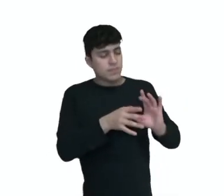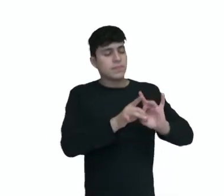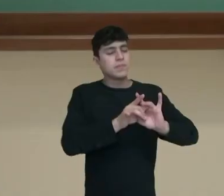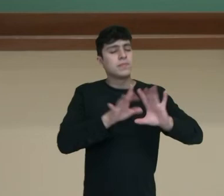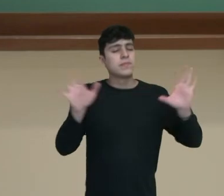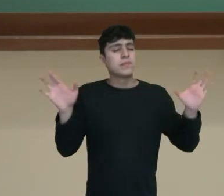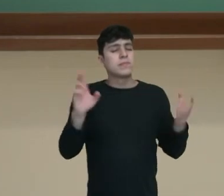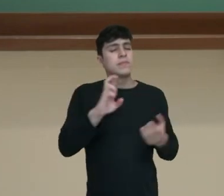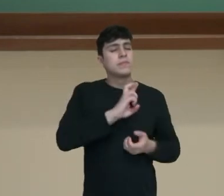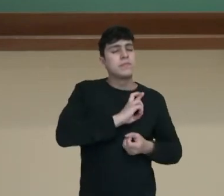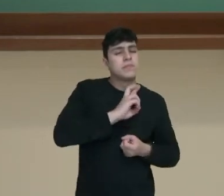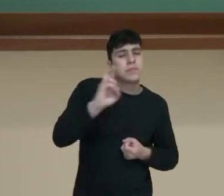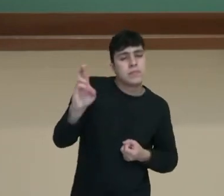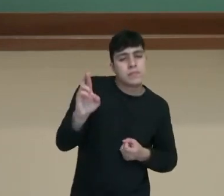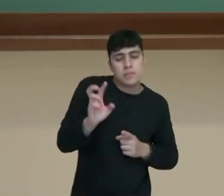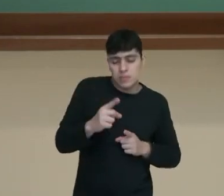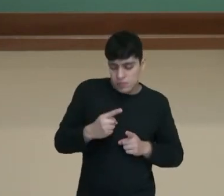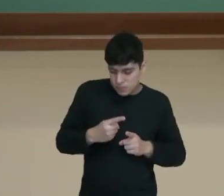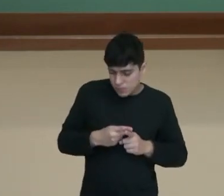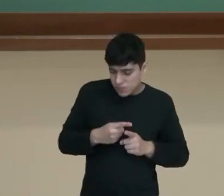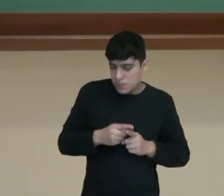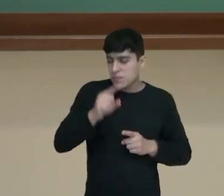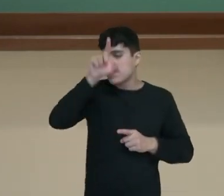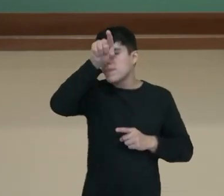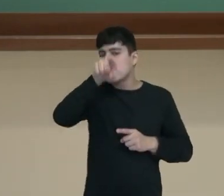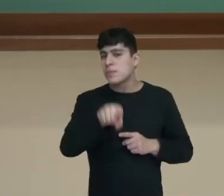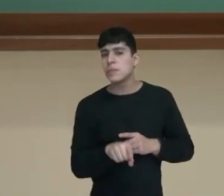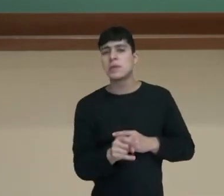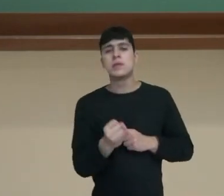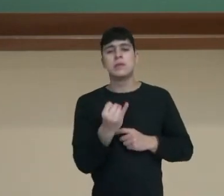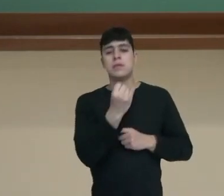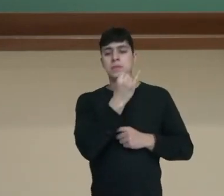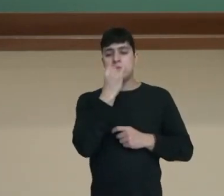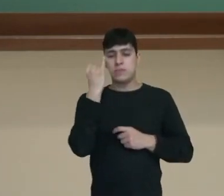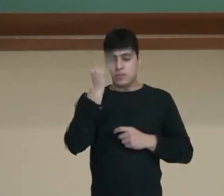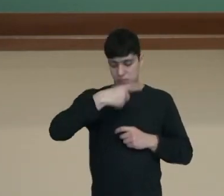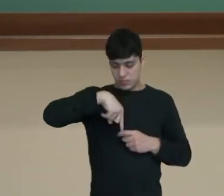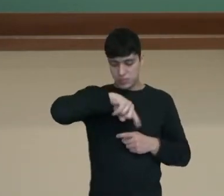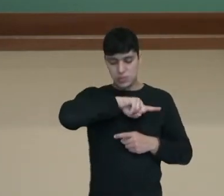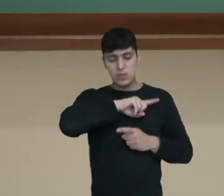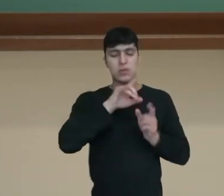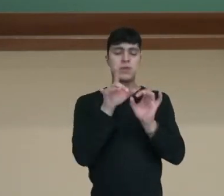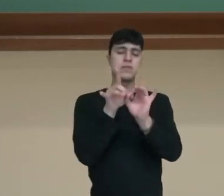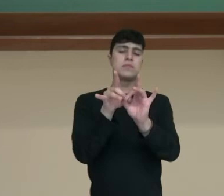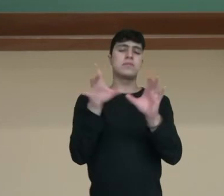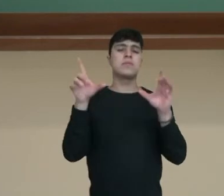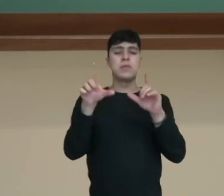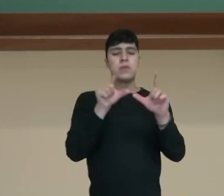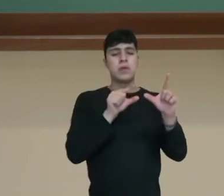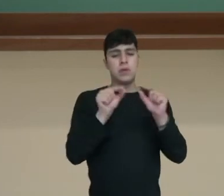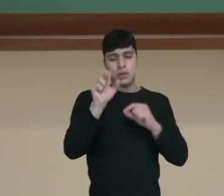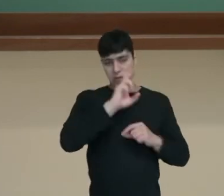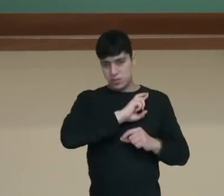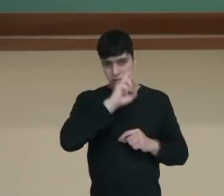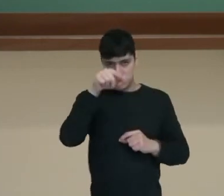liberdade religiosa? Por que que é importante que nós tenhamos então liberdade religiosa aqui no Brasil?